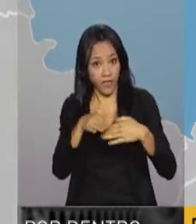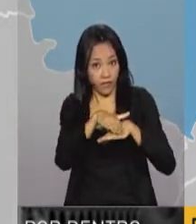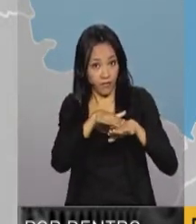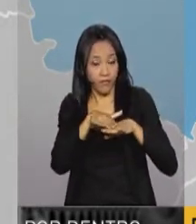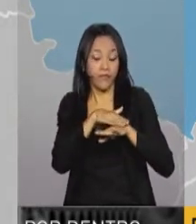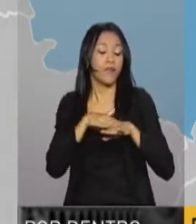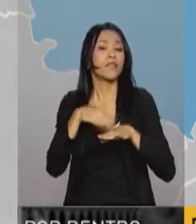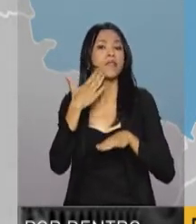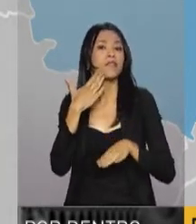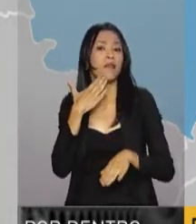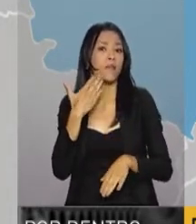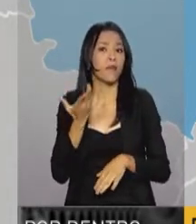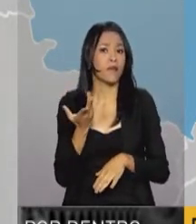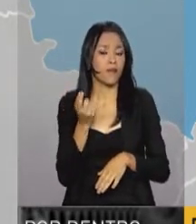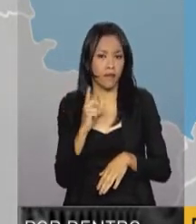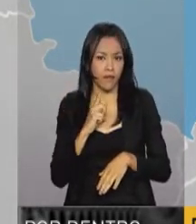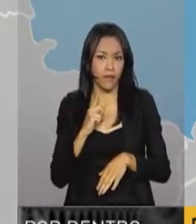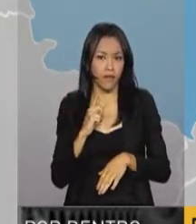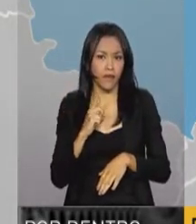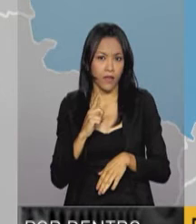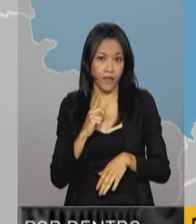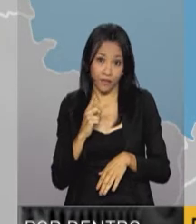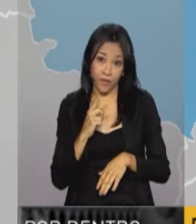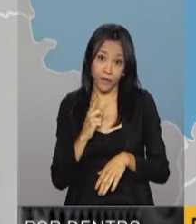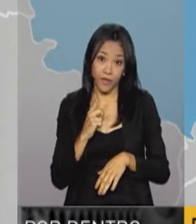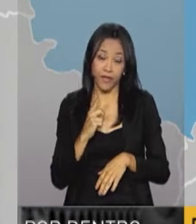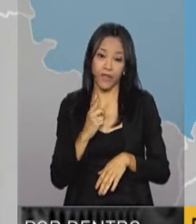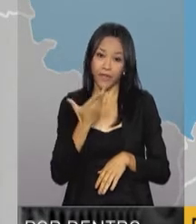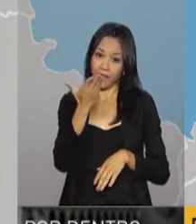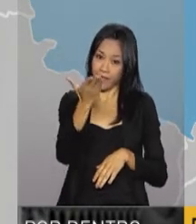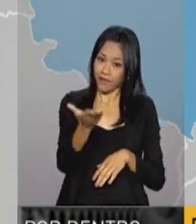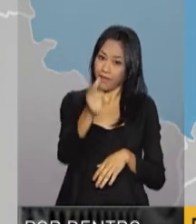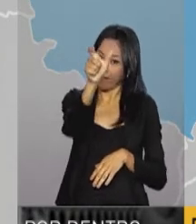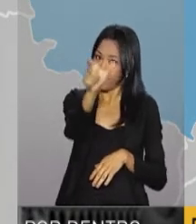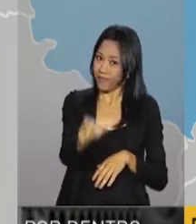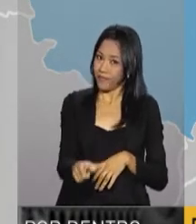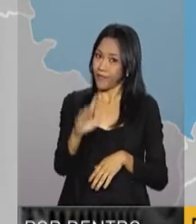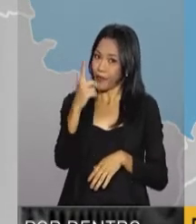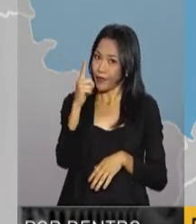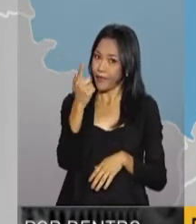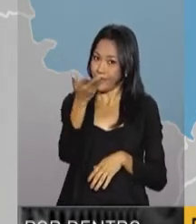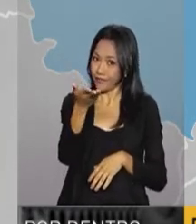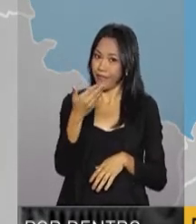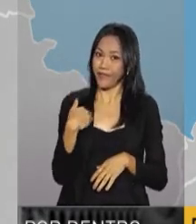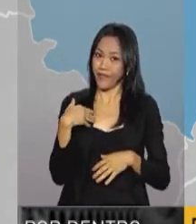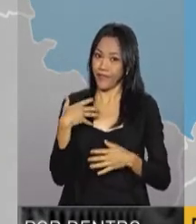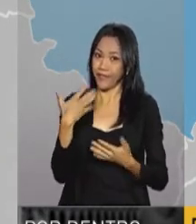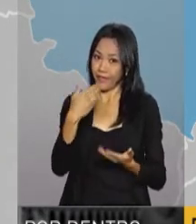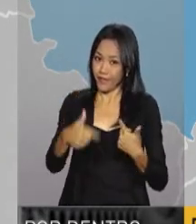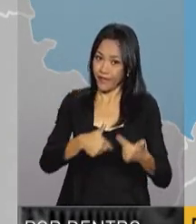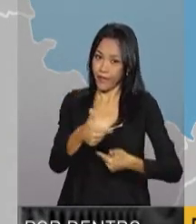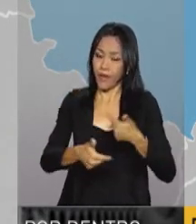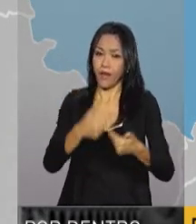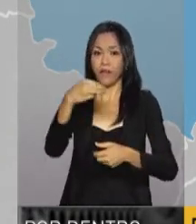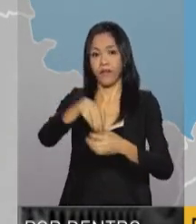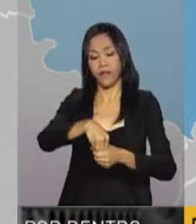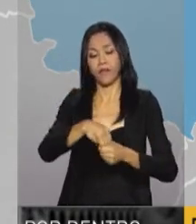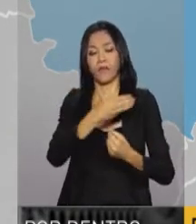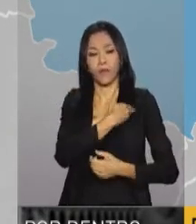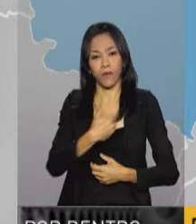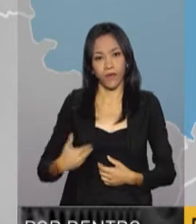também em saber aí que temos um goiano né ocupando um cargo tão importante no governo obrigado obrigado pela oportunidade